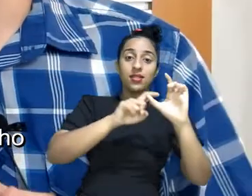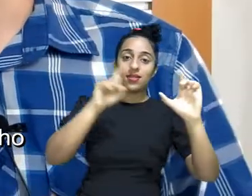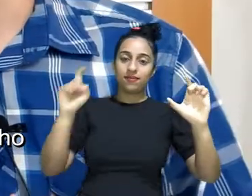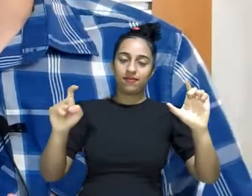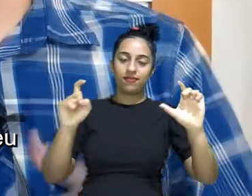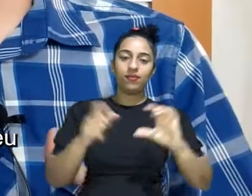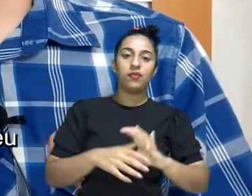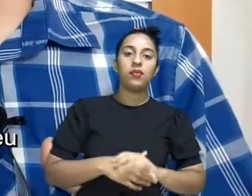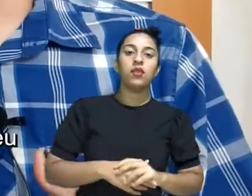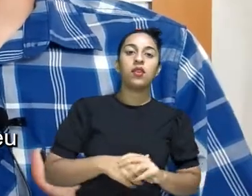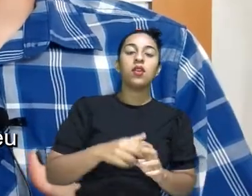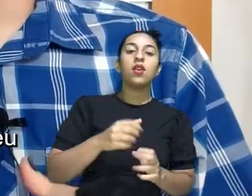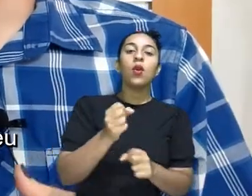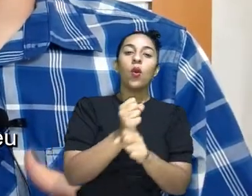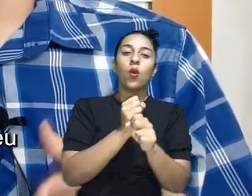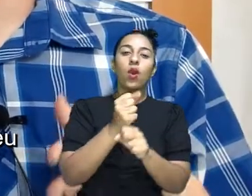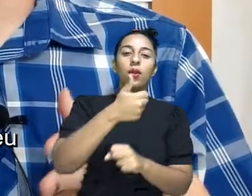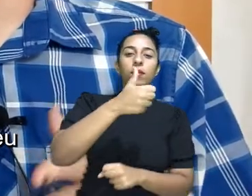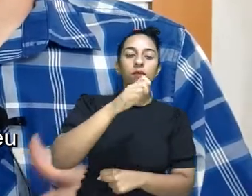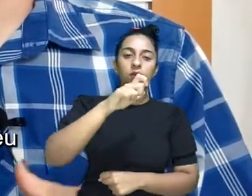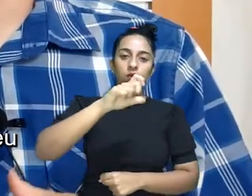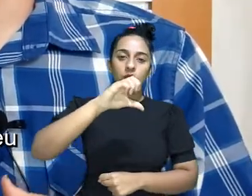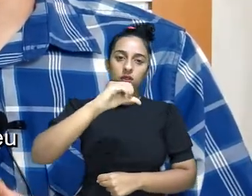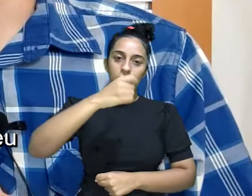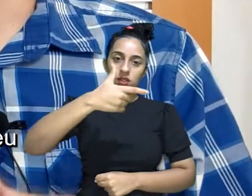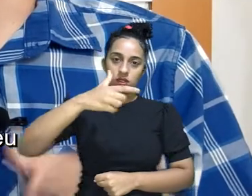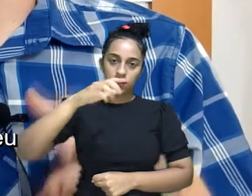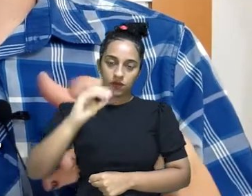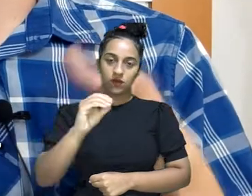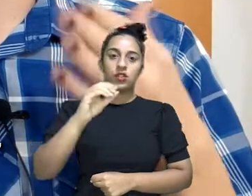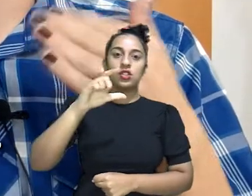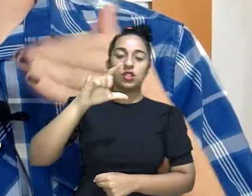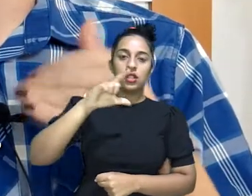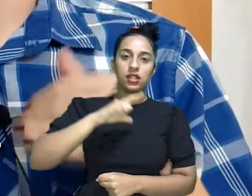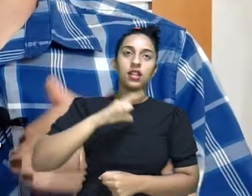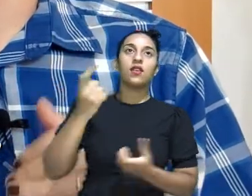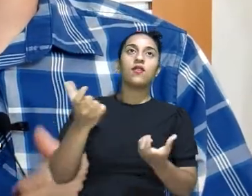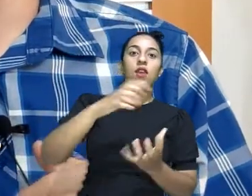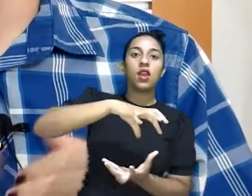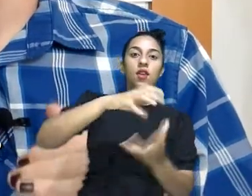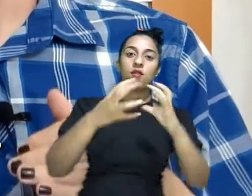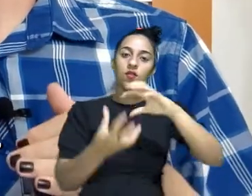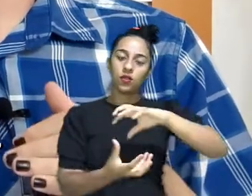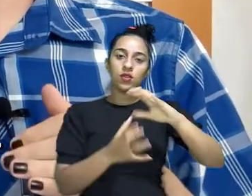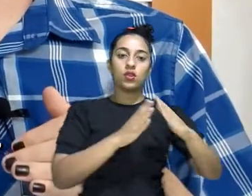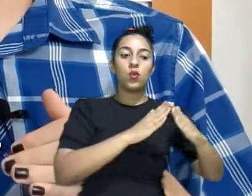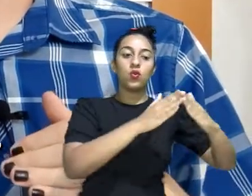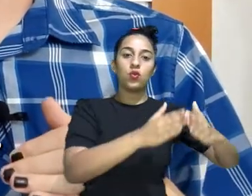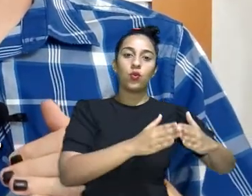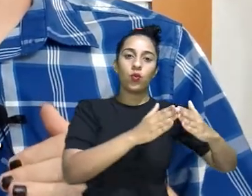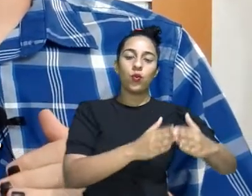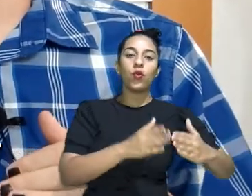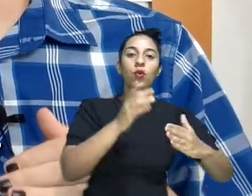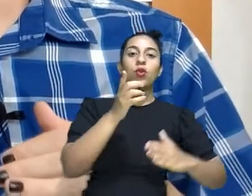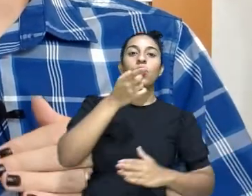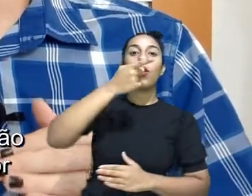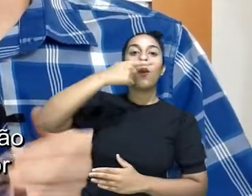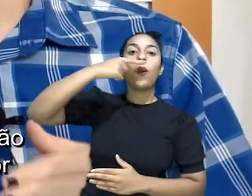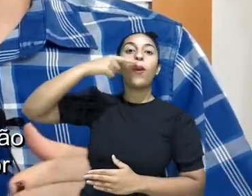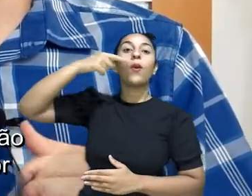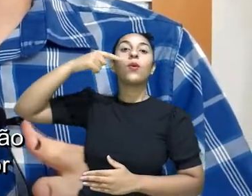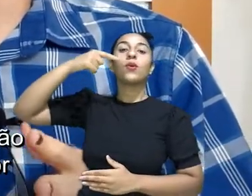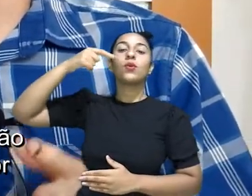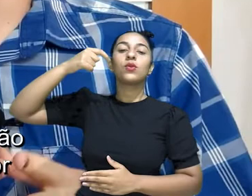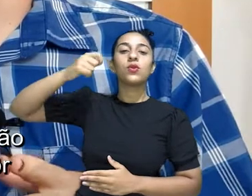antes da independência quando na década de 1820 aconteceu a Revolução do Porto e o Dom João que estava no Brasil teve que voltar para Portugal